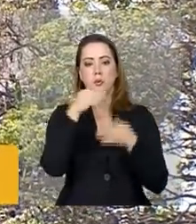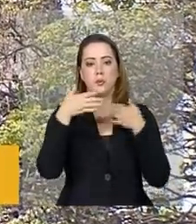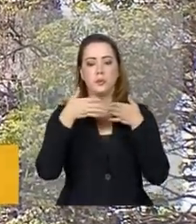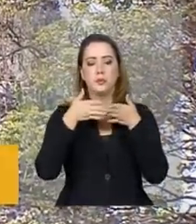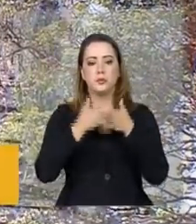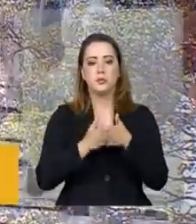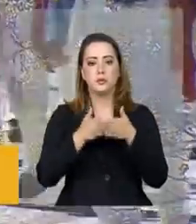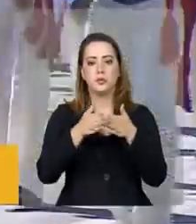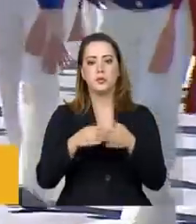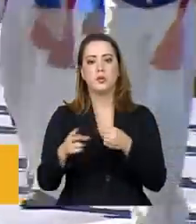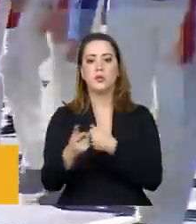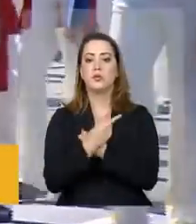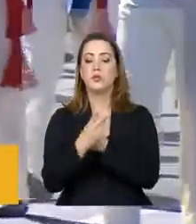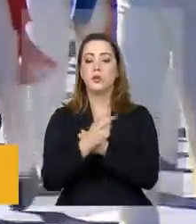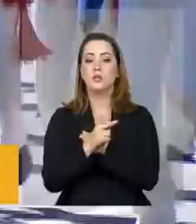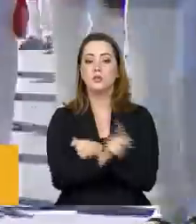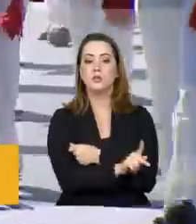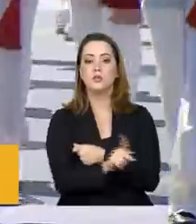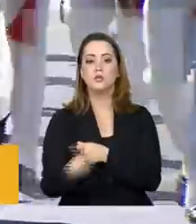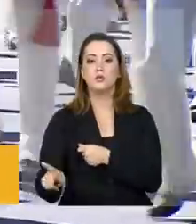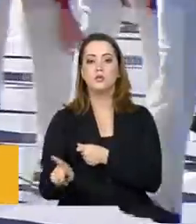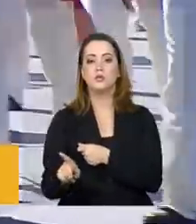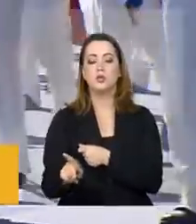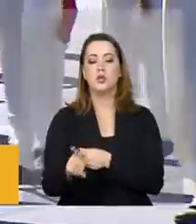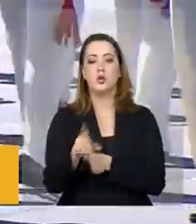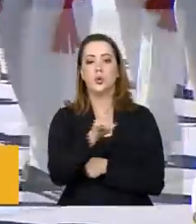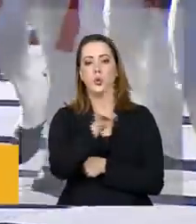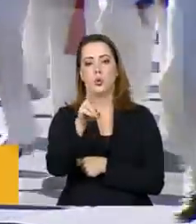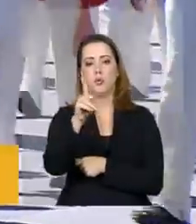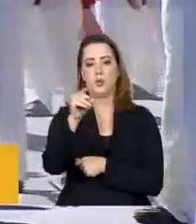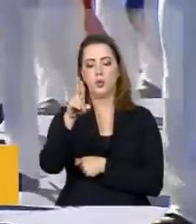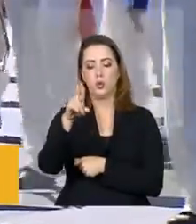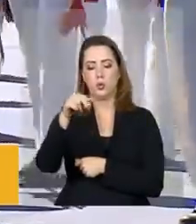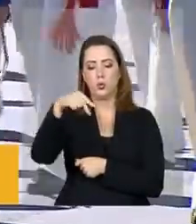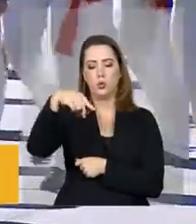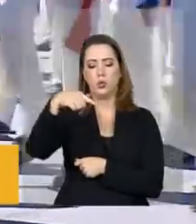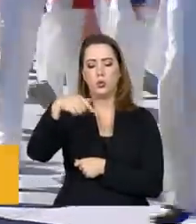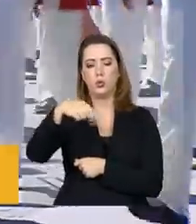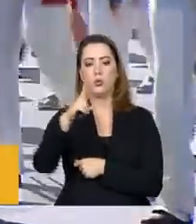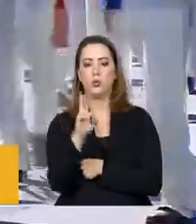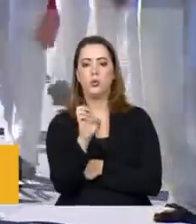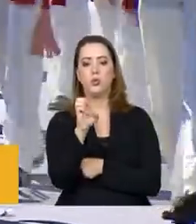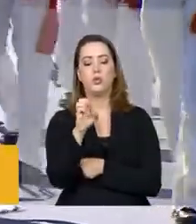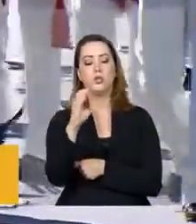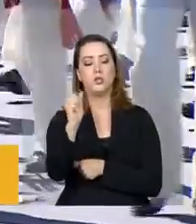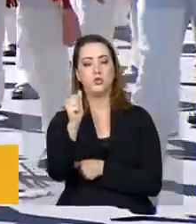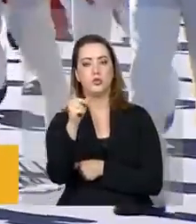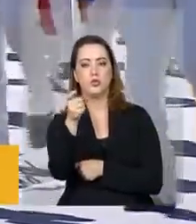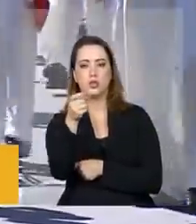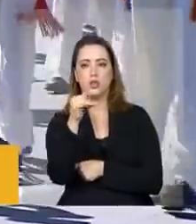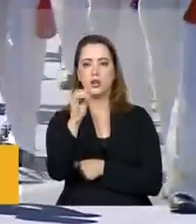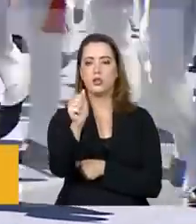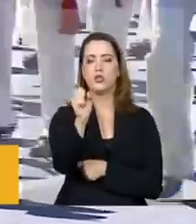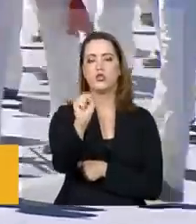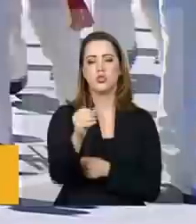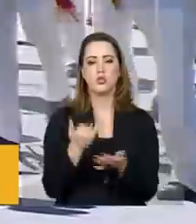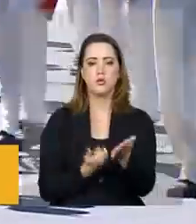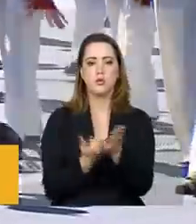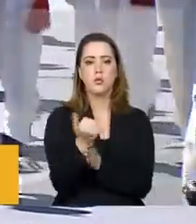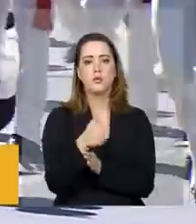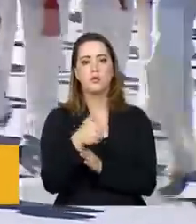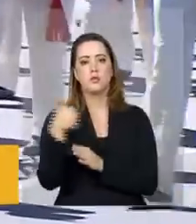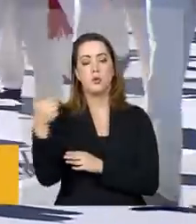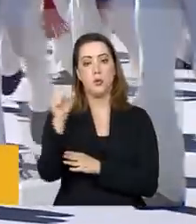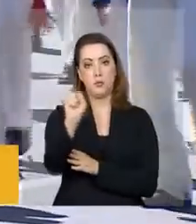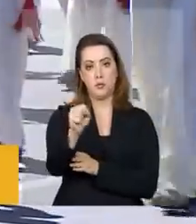Guarda Presidencial, Batalhão Duque de Caxias, cujas origens remontam a